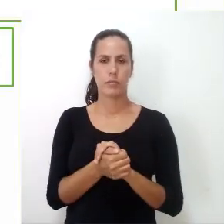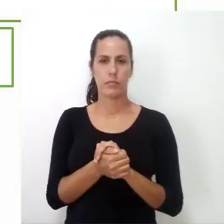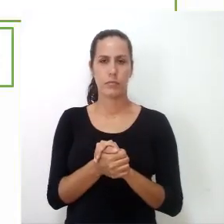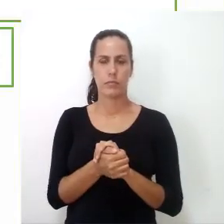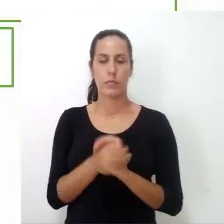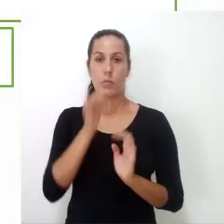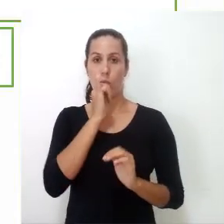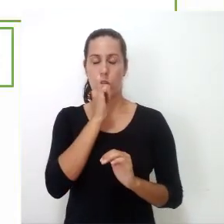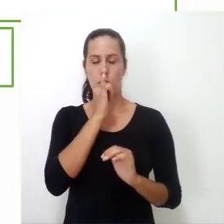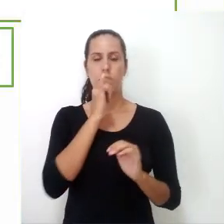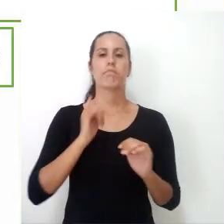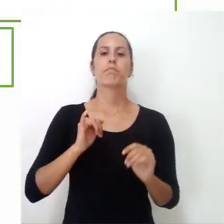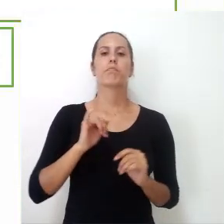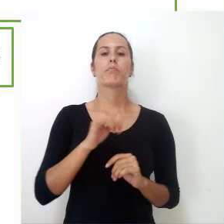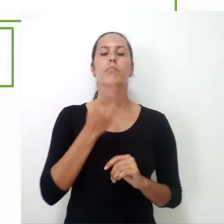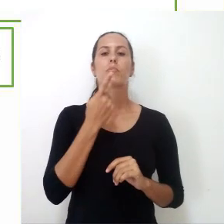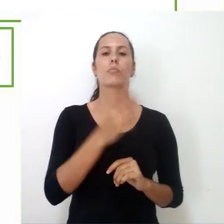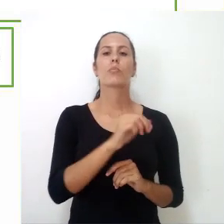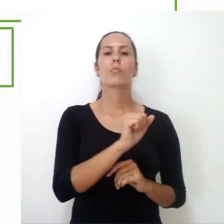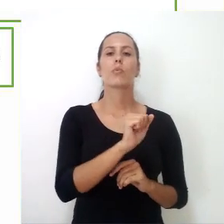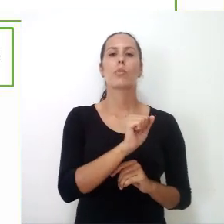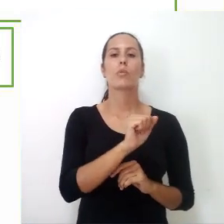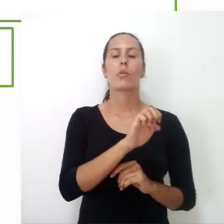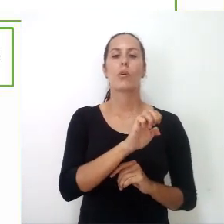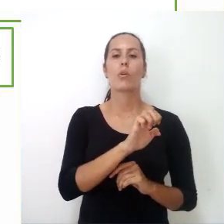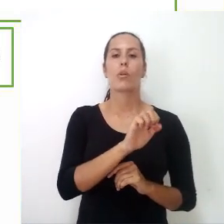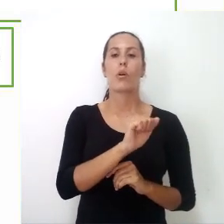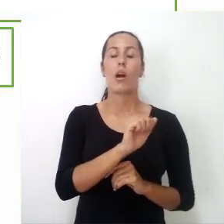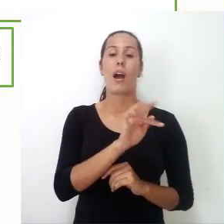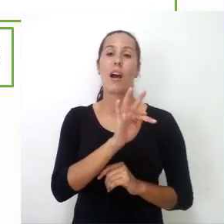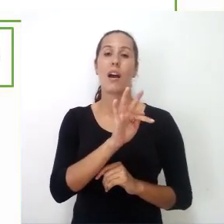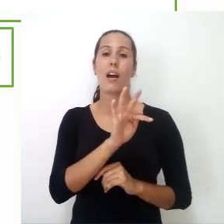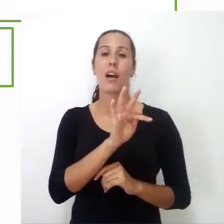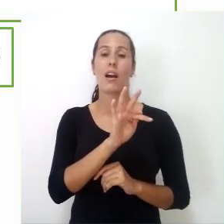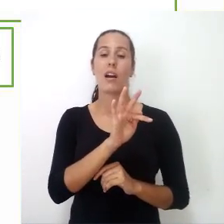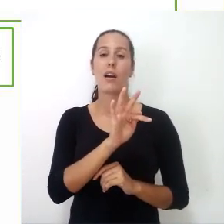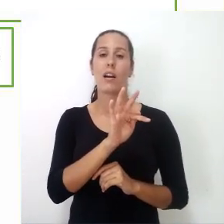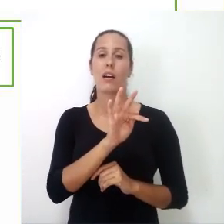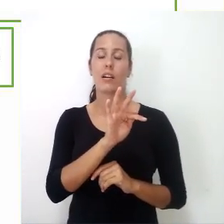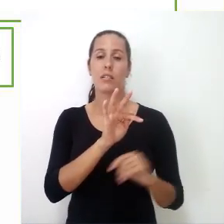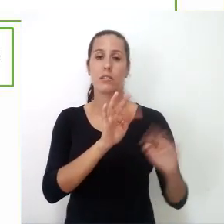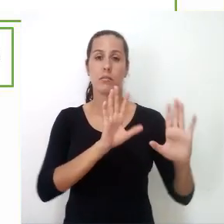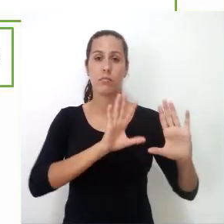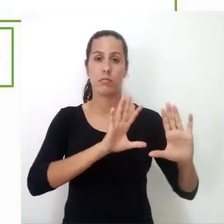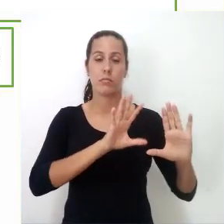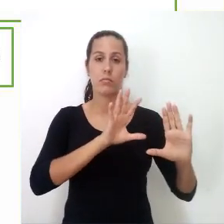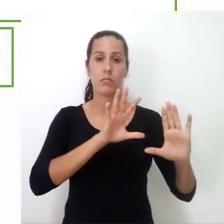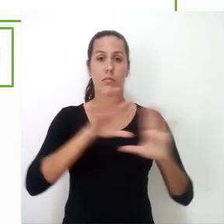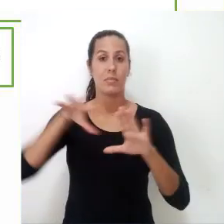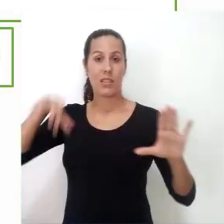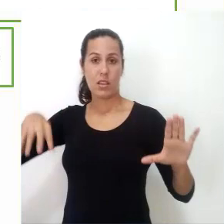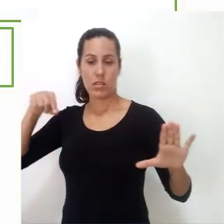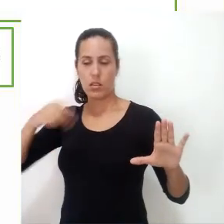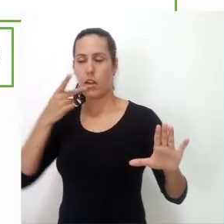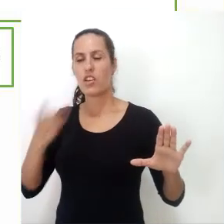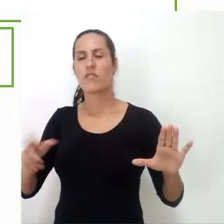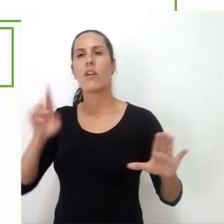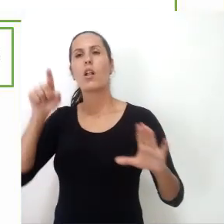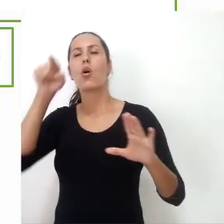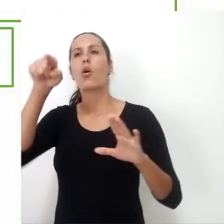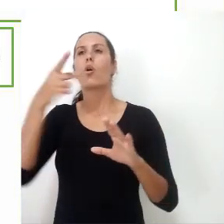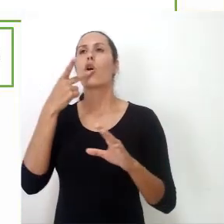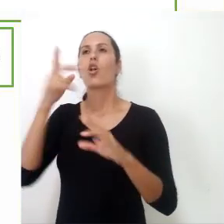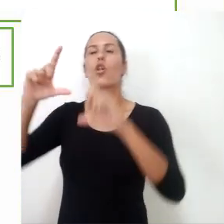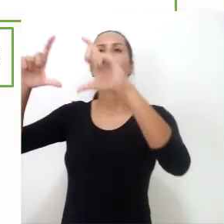exemplo. Imperativo, nós temos uma placa de trânsito, não estacione. Nesse caso, imperativo negativo. Nós temos aqui